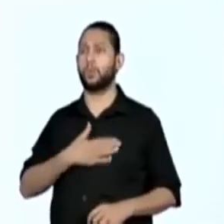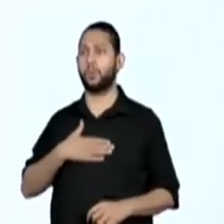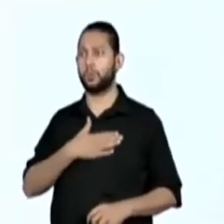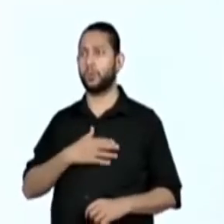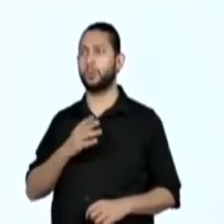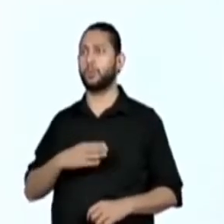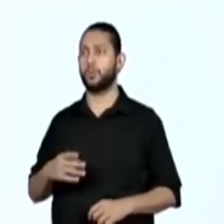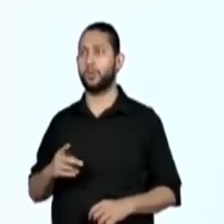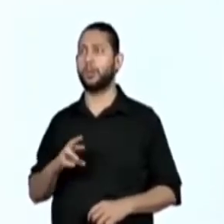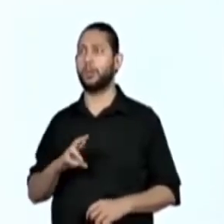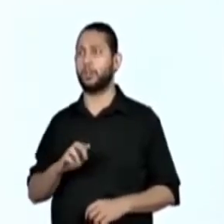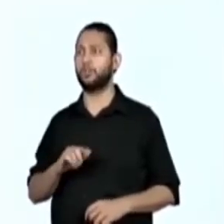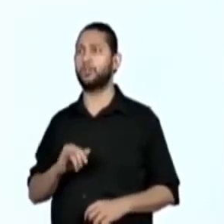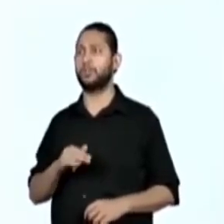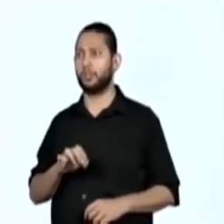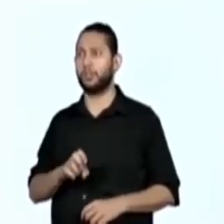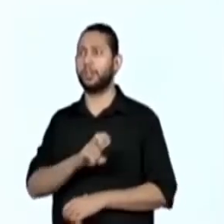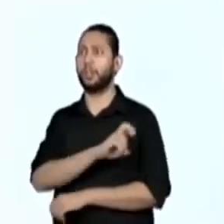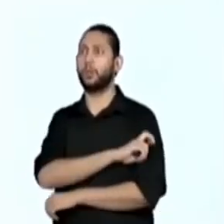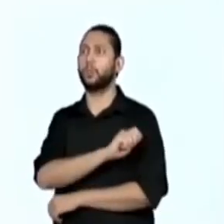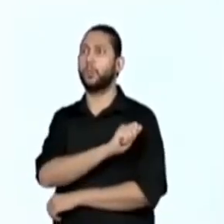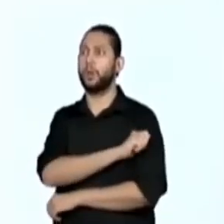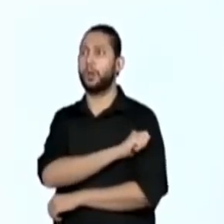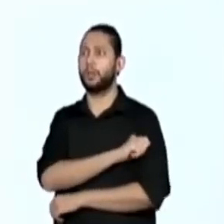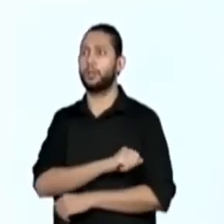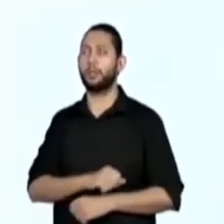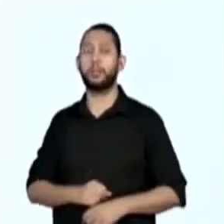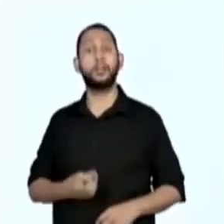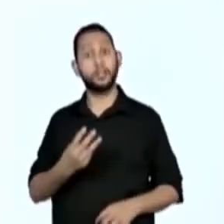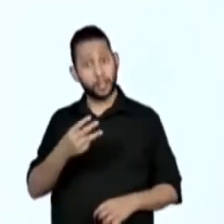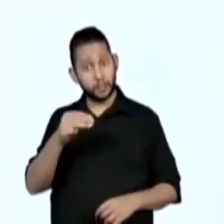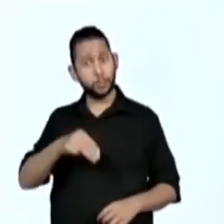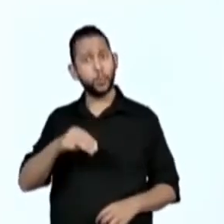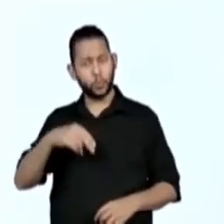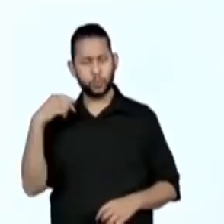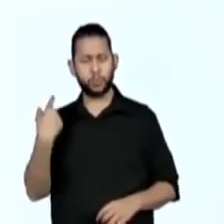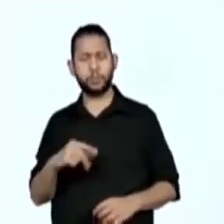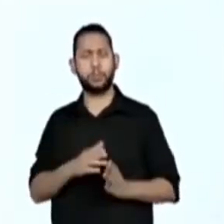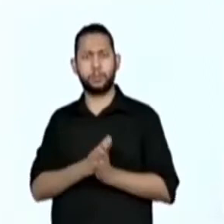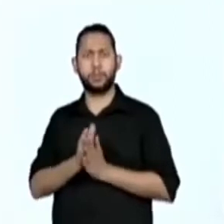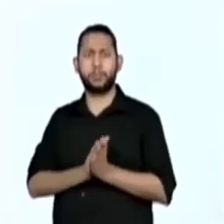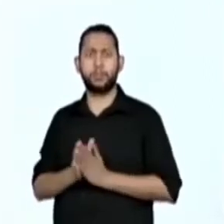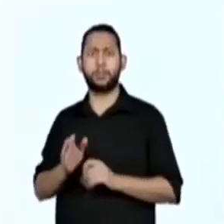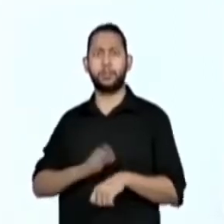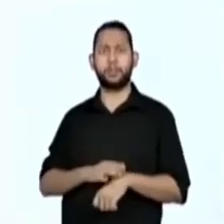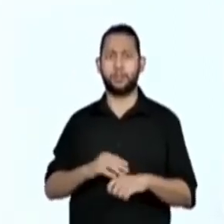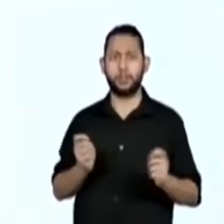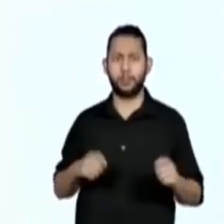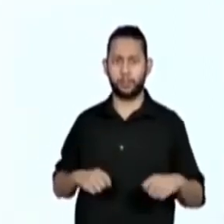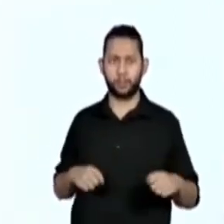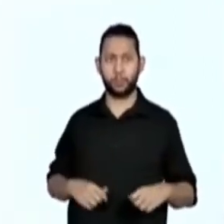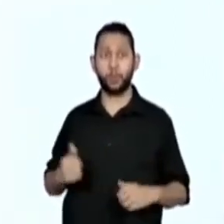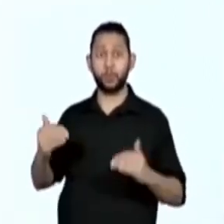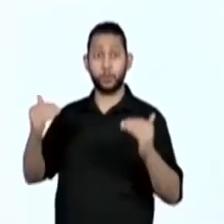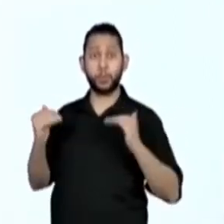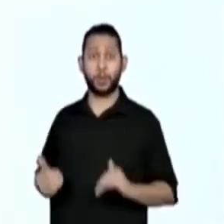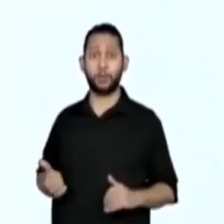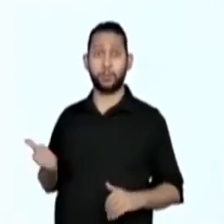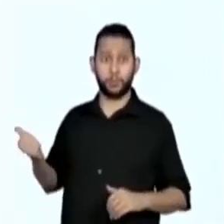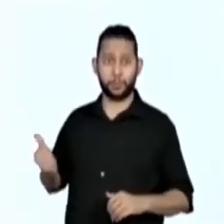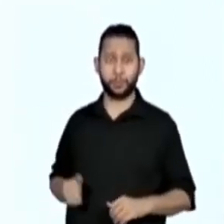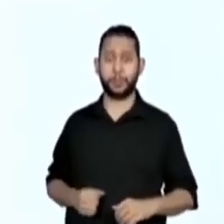para Regiane quinto a nós temos curto mesmo três minutos vamos lá e a de